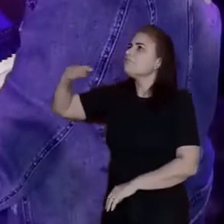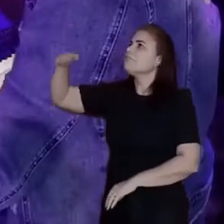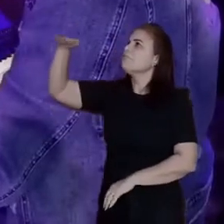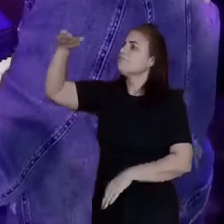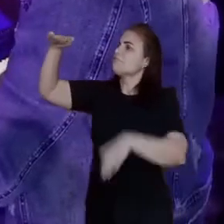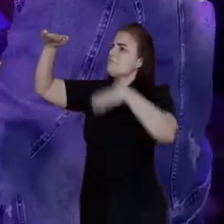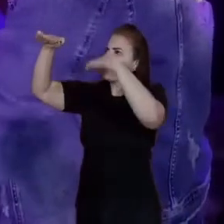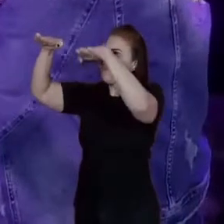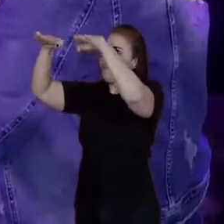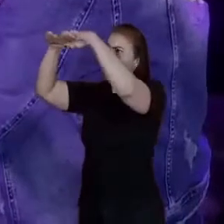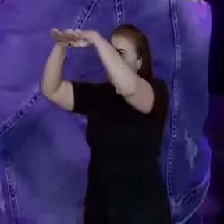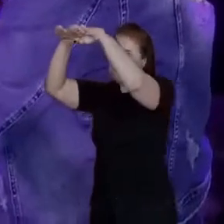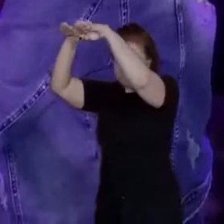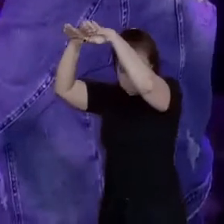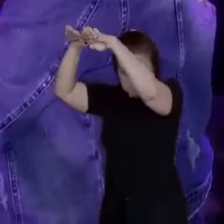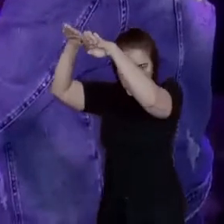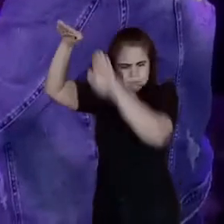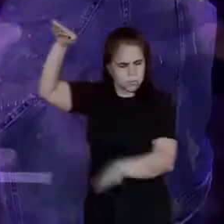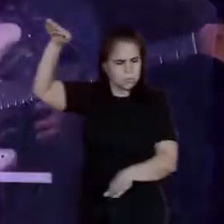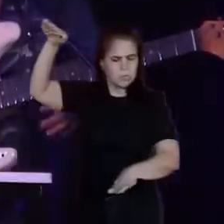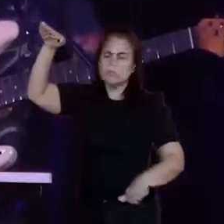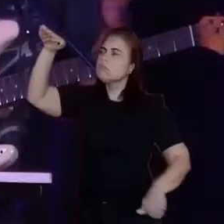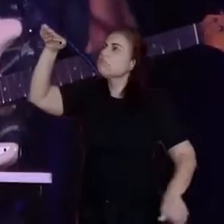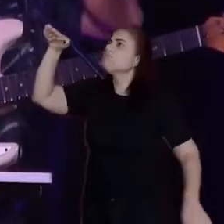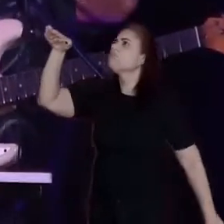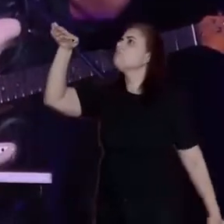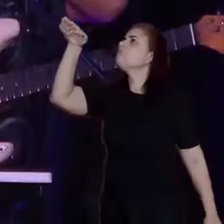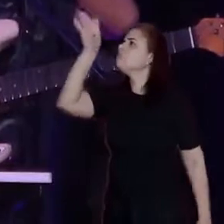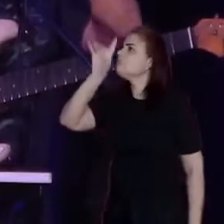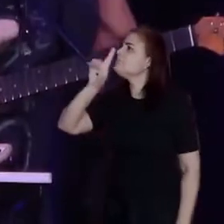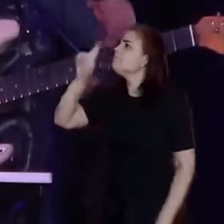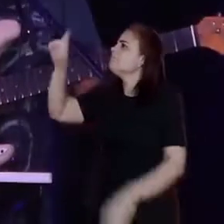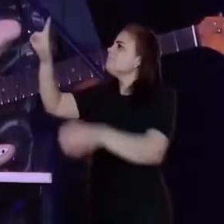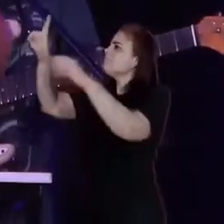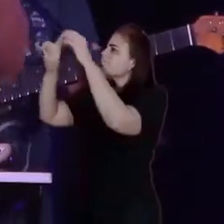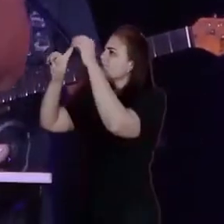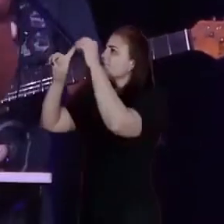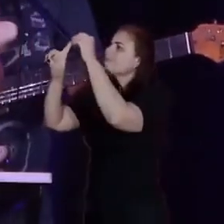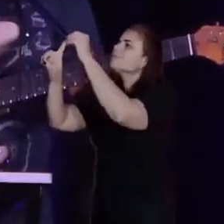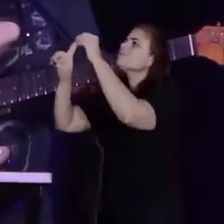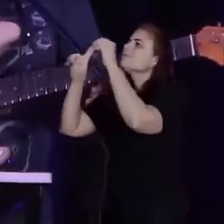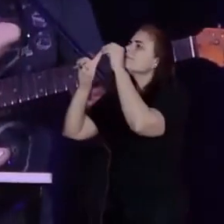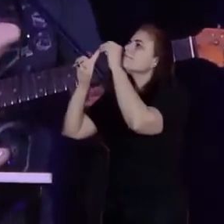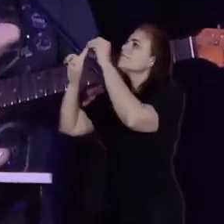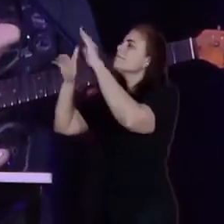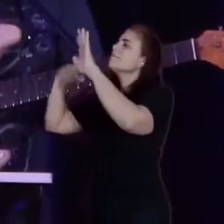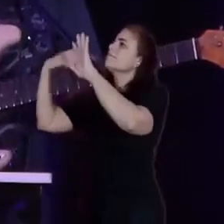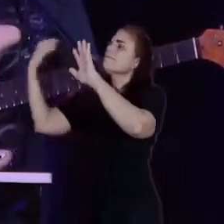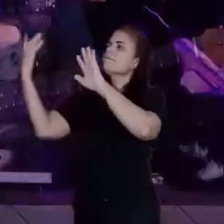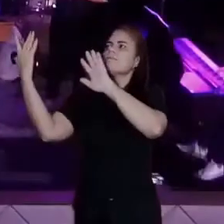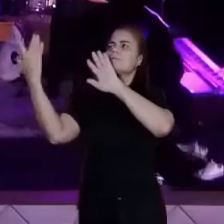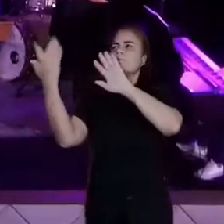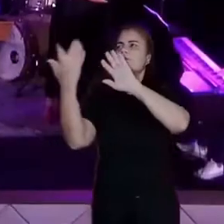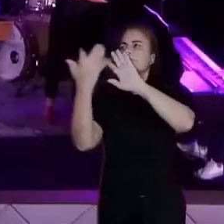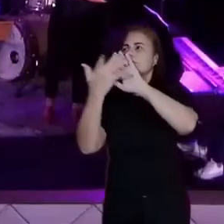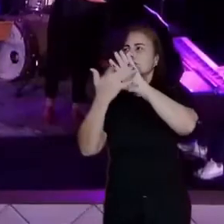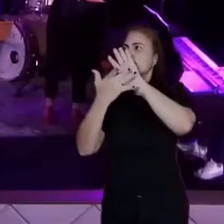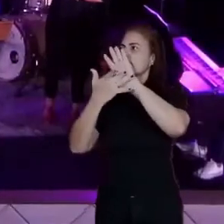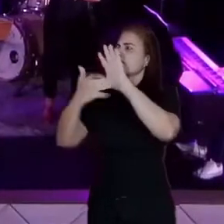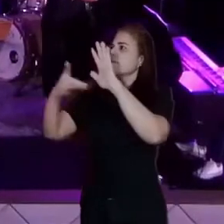há outro como tu não há outro como Jesus